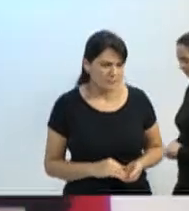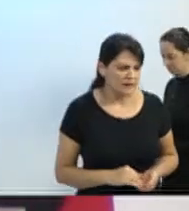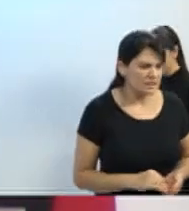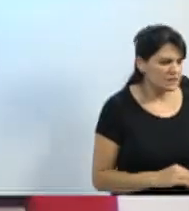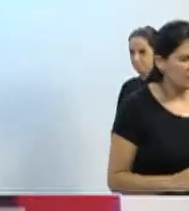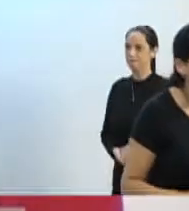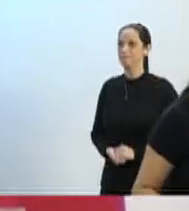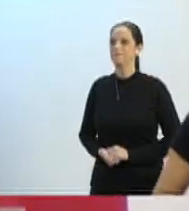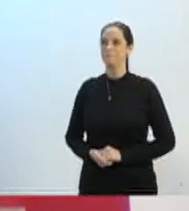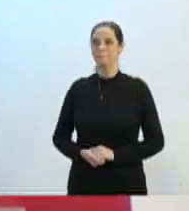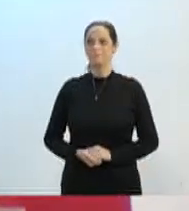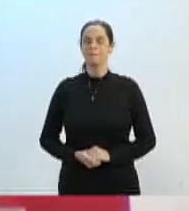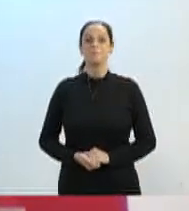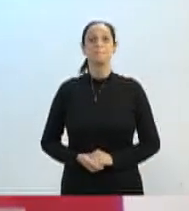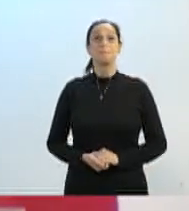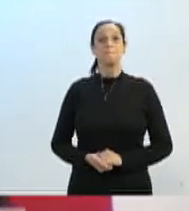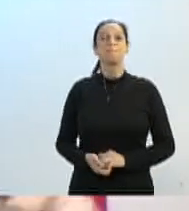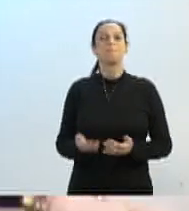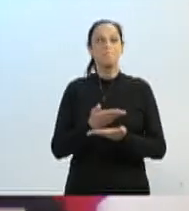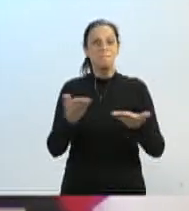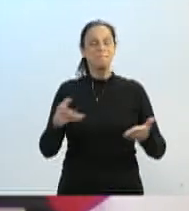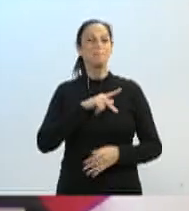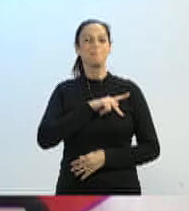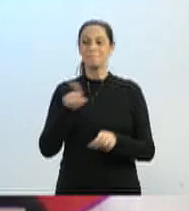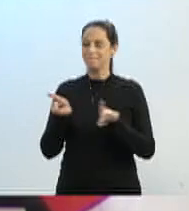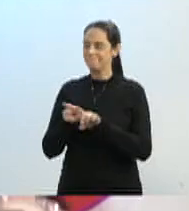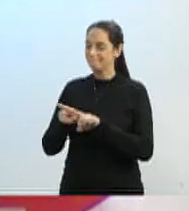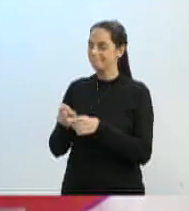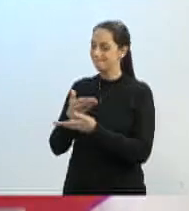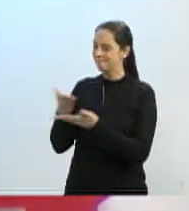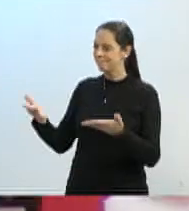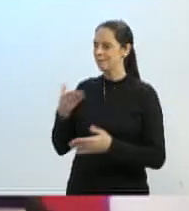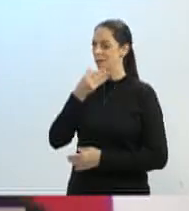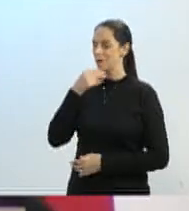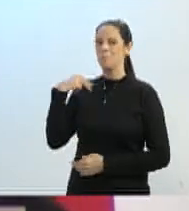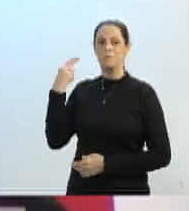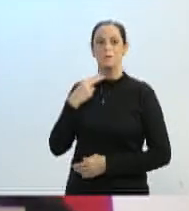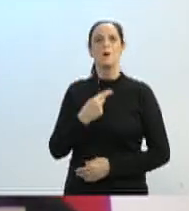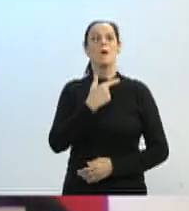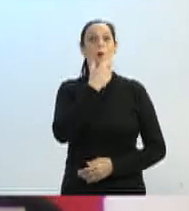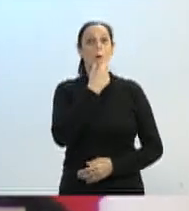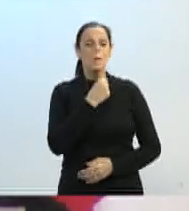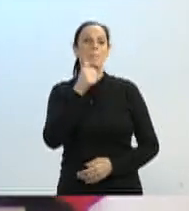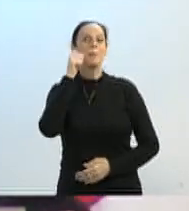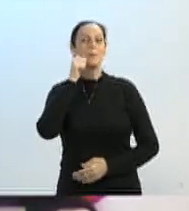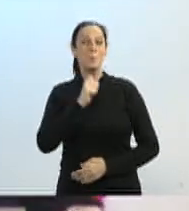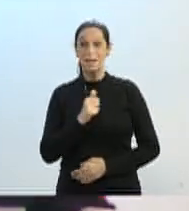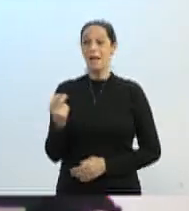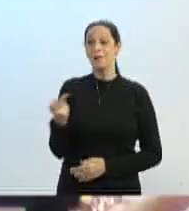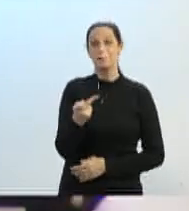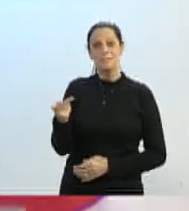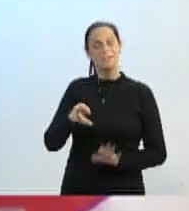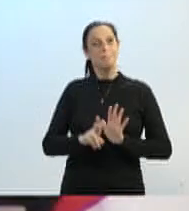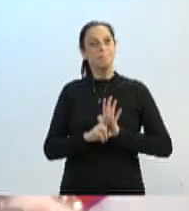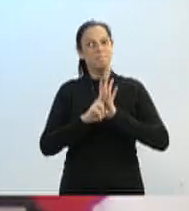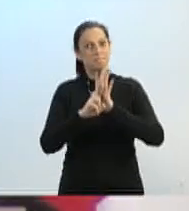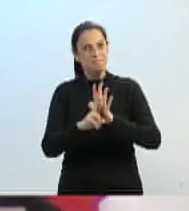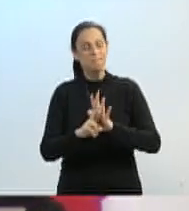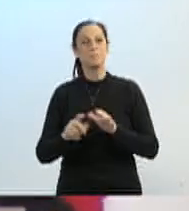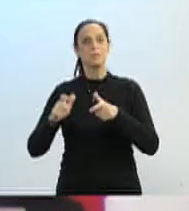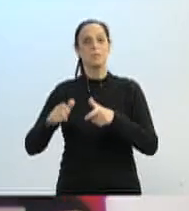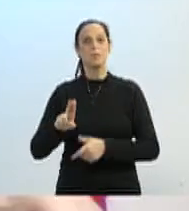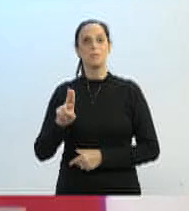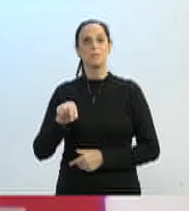Senhor presidente, colegas vereadores, Kleber, Rose, que são representantes da Uniblan, Zilda,